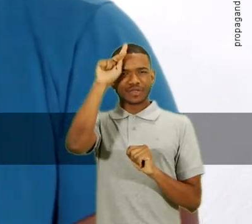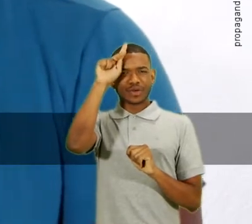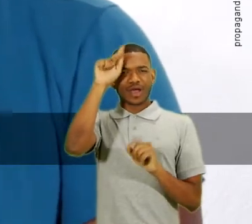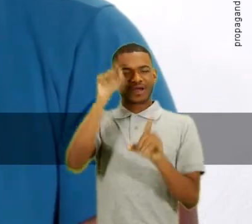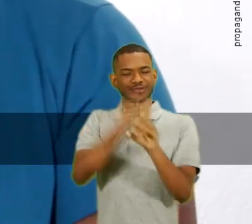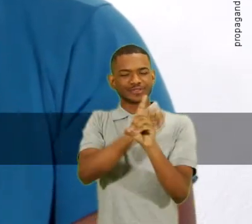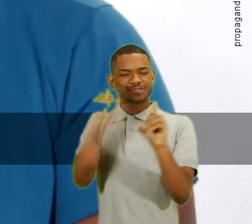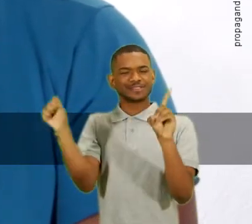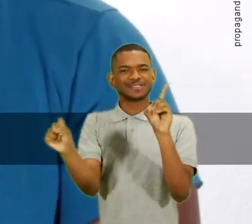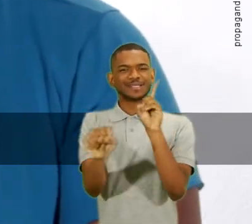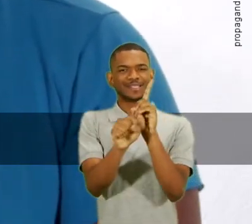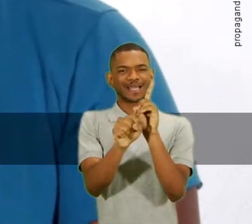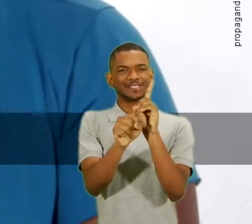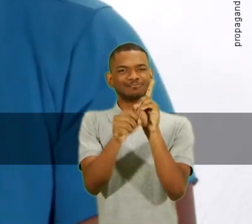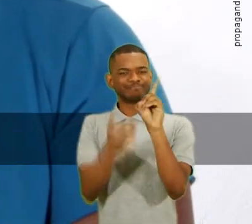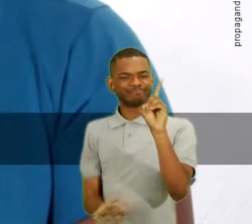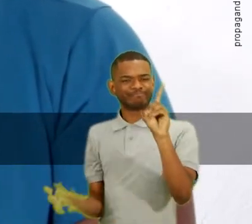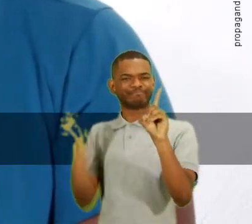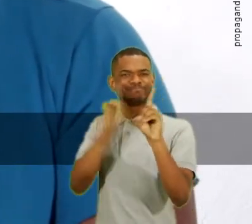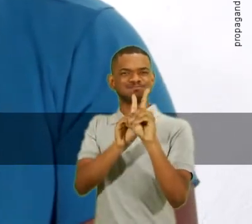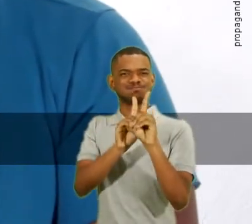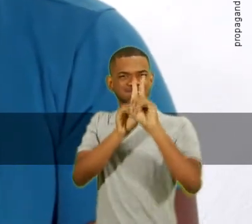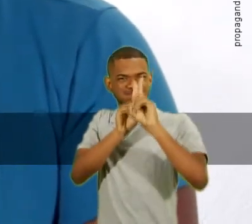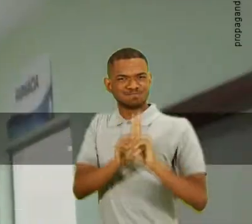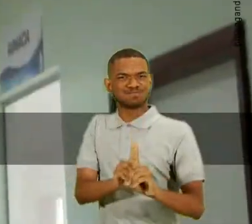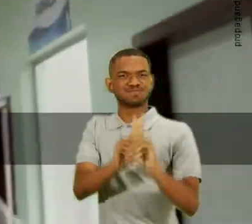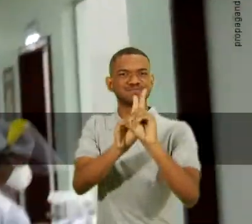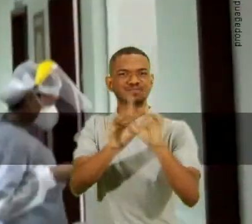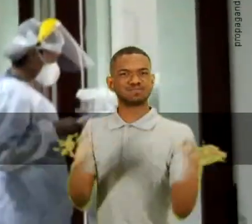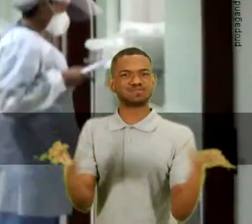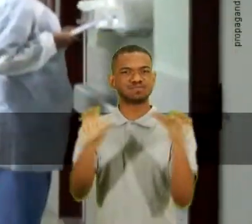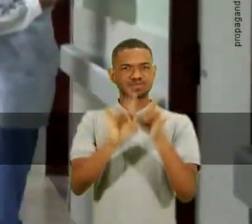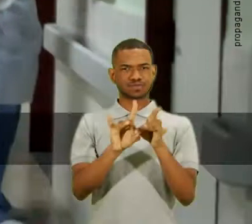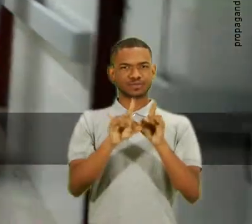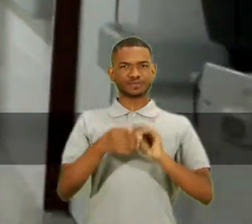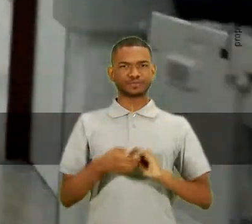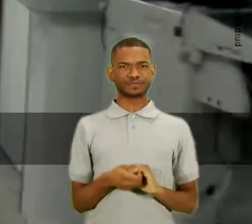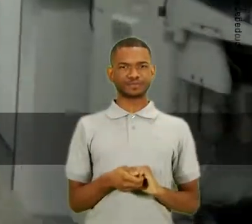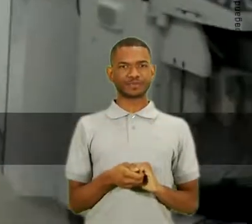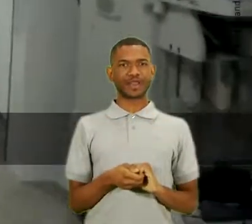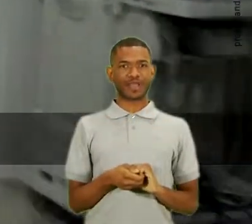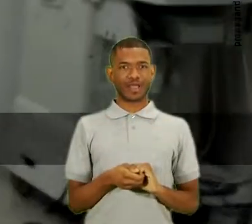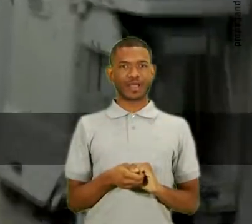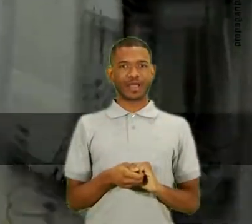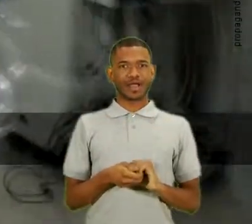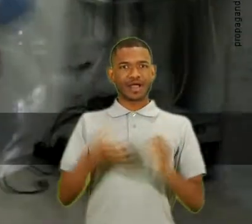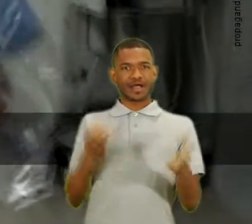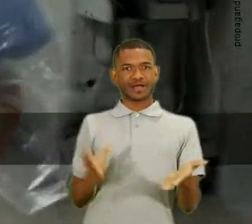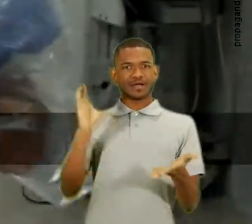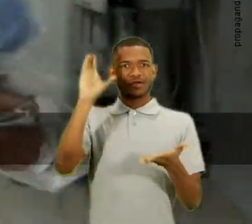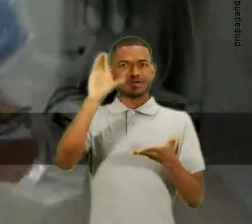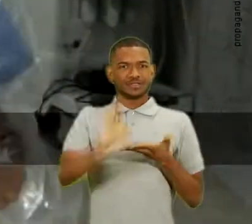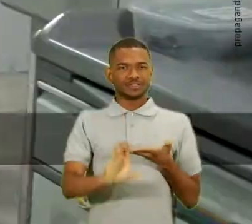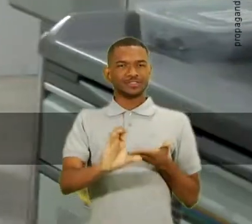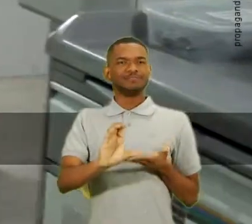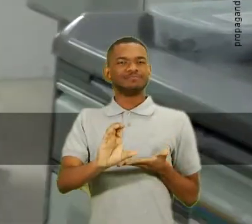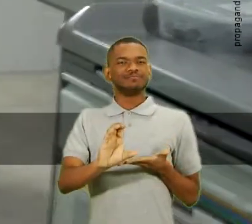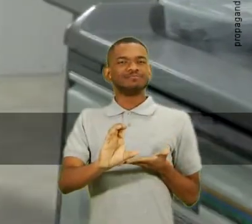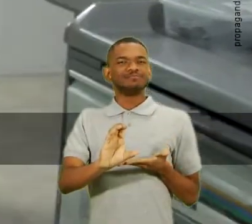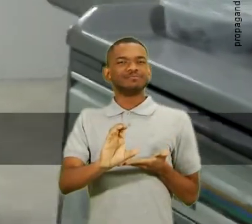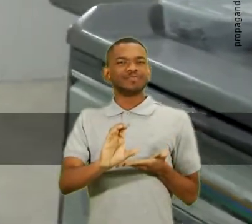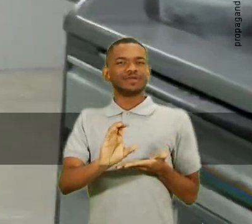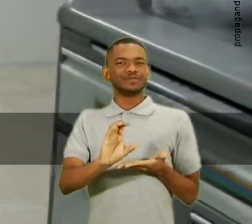manda a sociedade fazer mais anda lado a lado com ela resultados destes investimentos em saúde